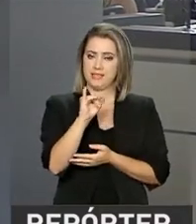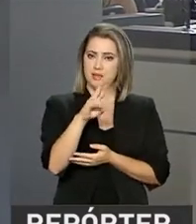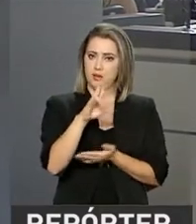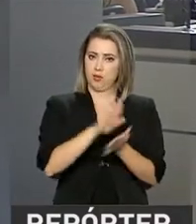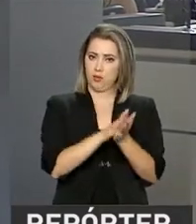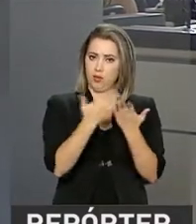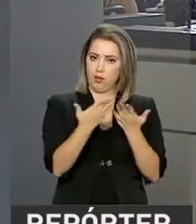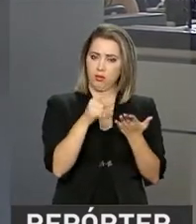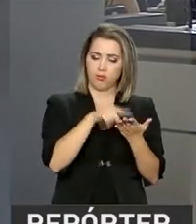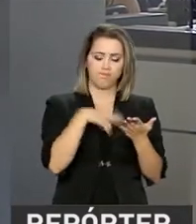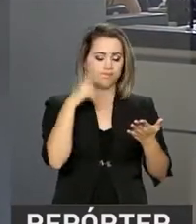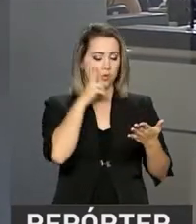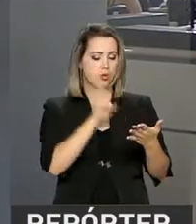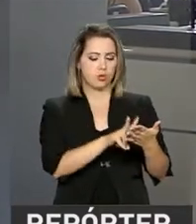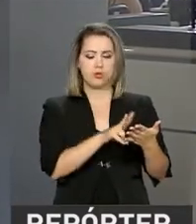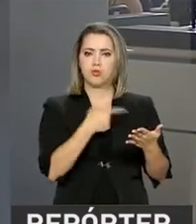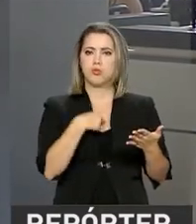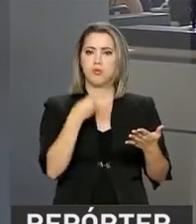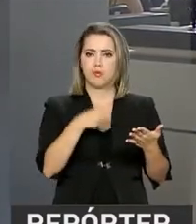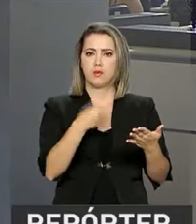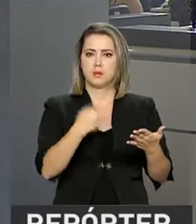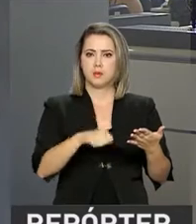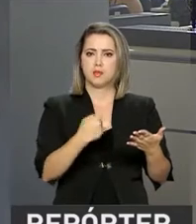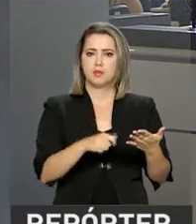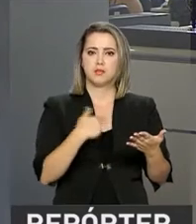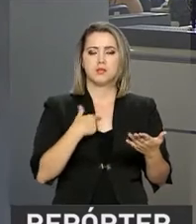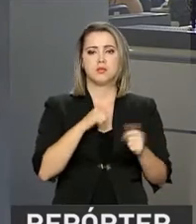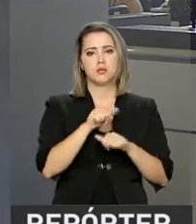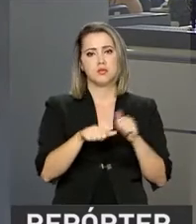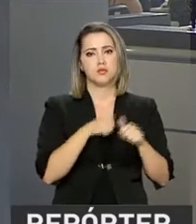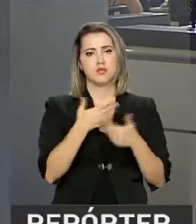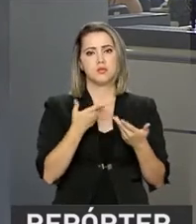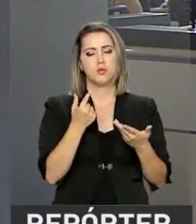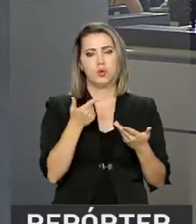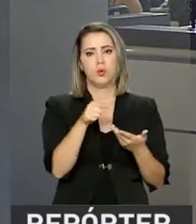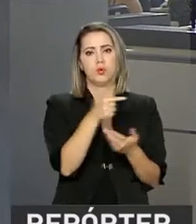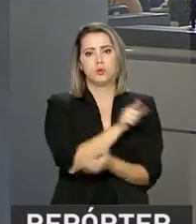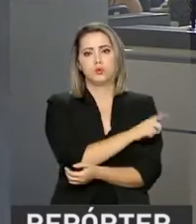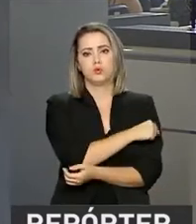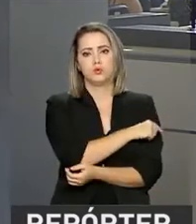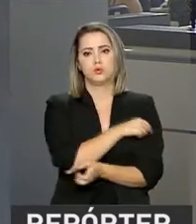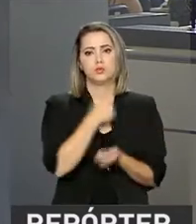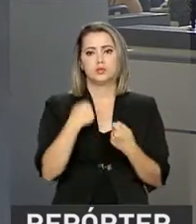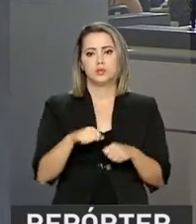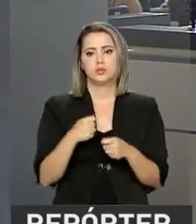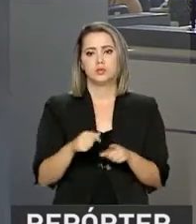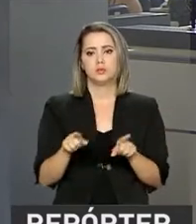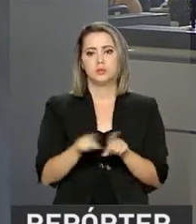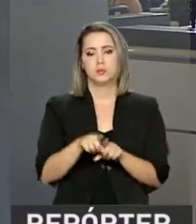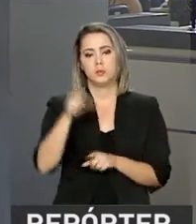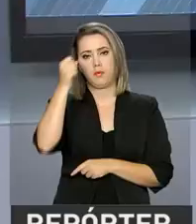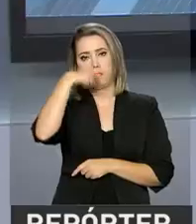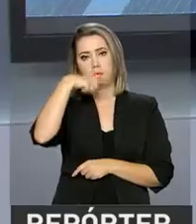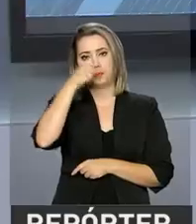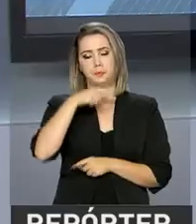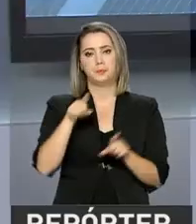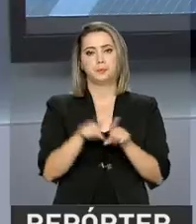que a gente usa para avaliar a situação vacinal, verificar se tem alguma outra vacina que precisa ser administrada além da vacina da